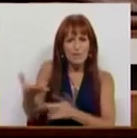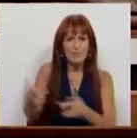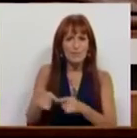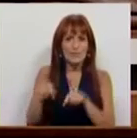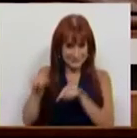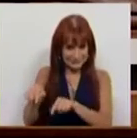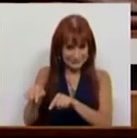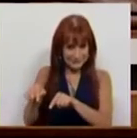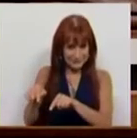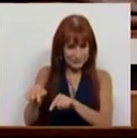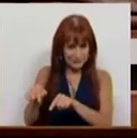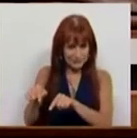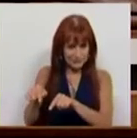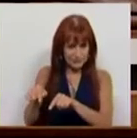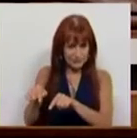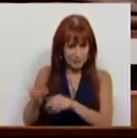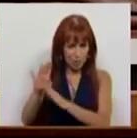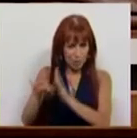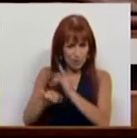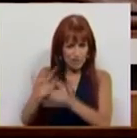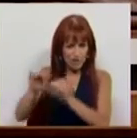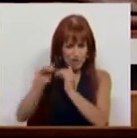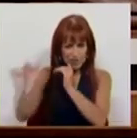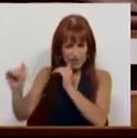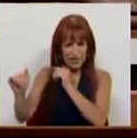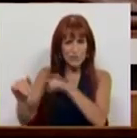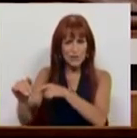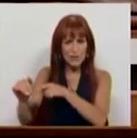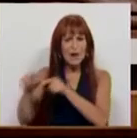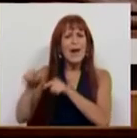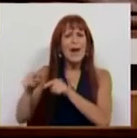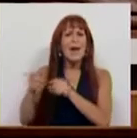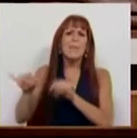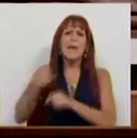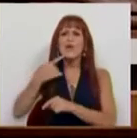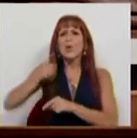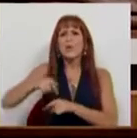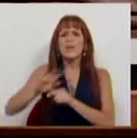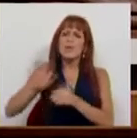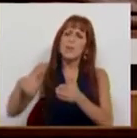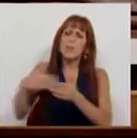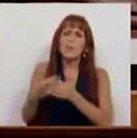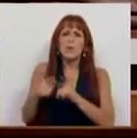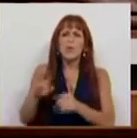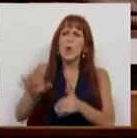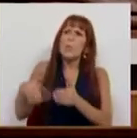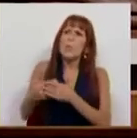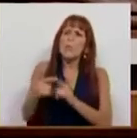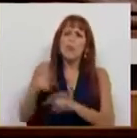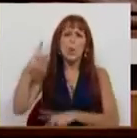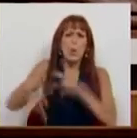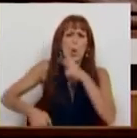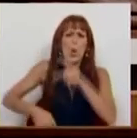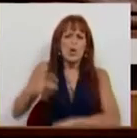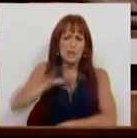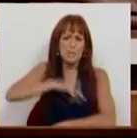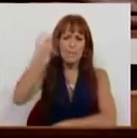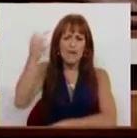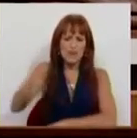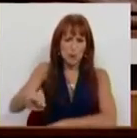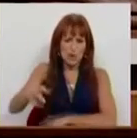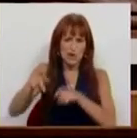2015-2019. Nesse Programa de Estabilidade, era mais uma vez proposto o corte de